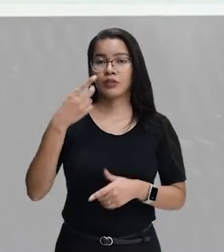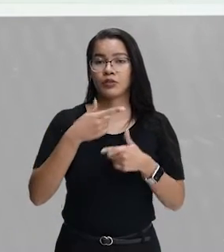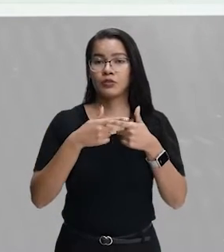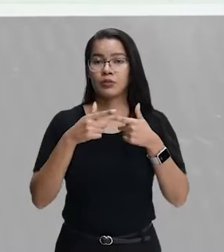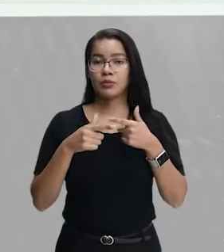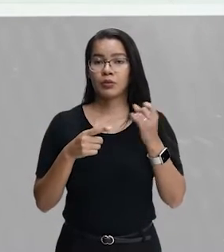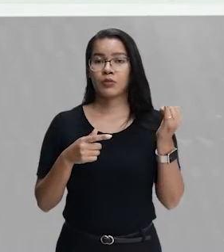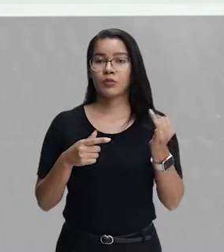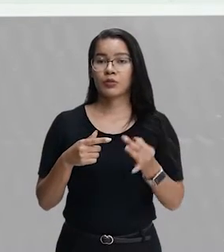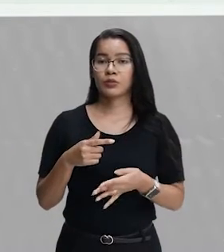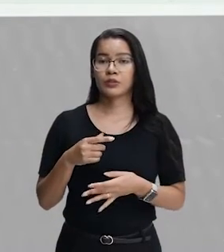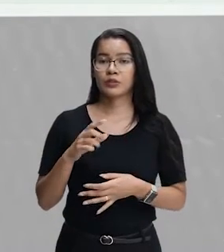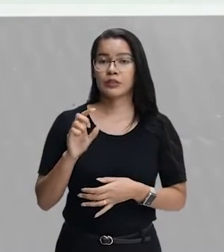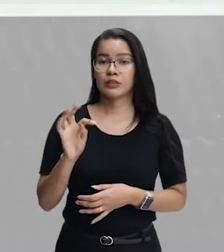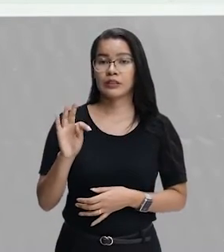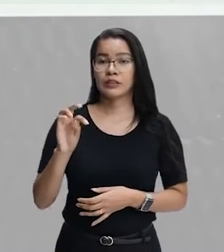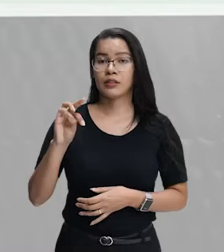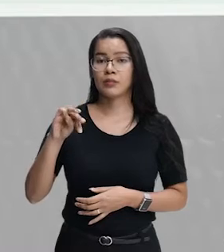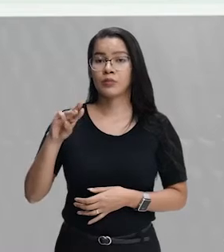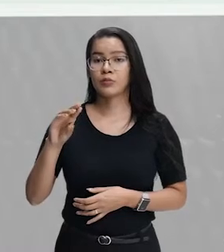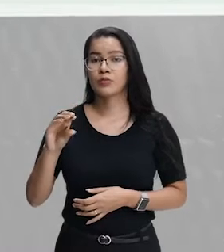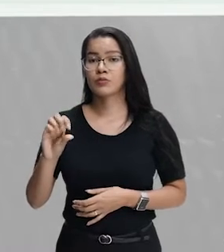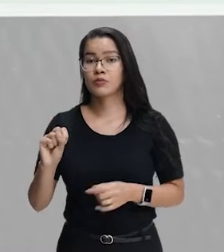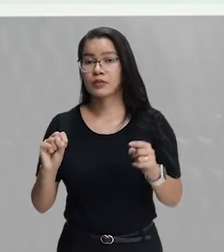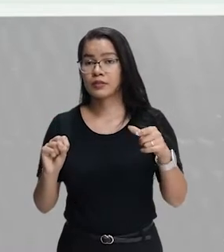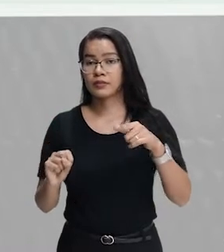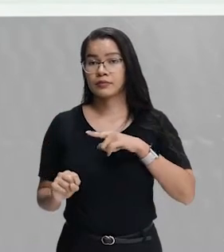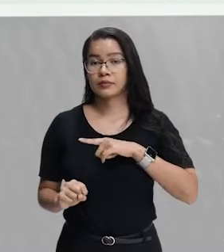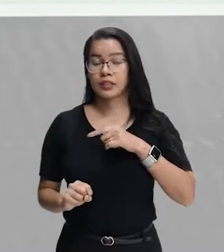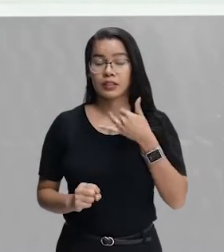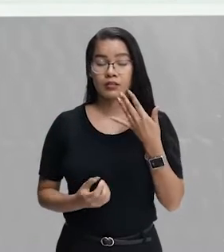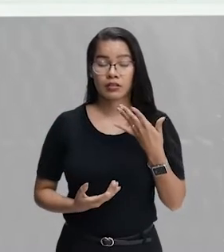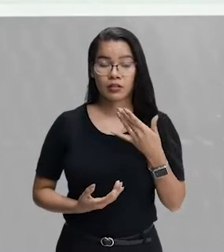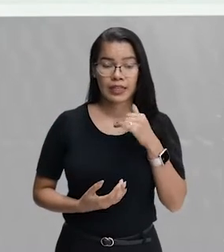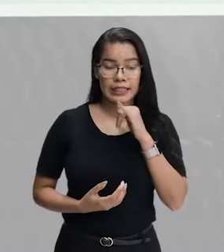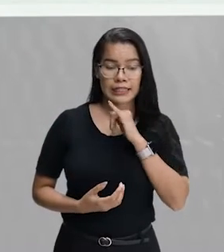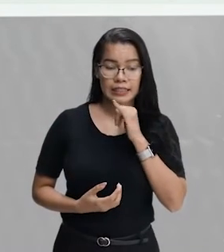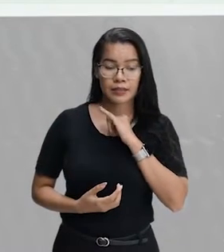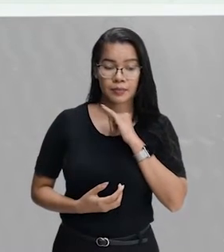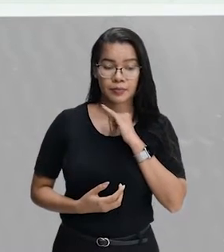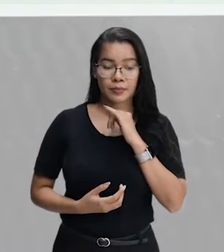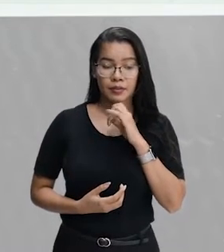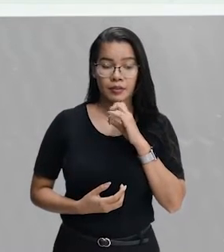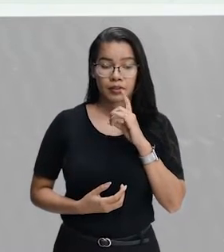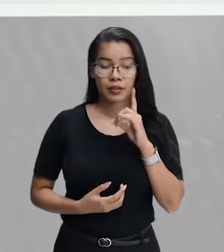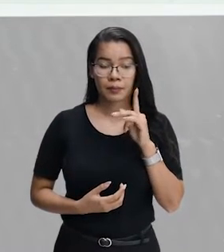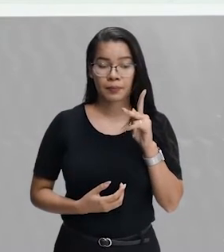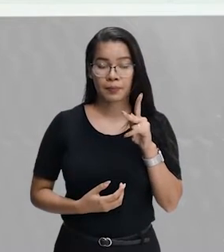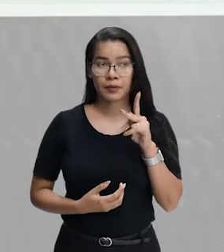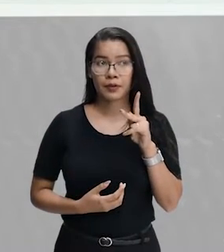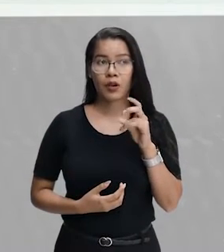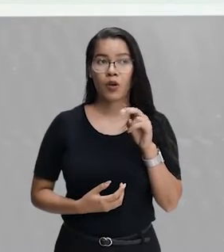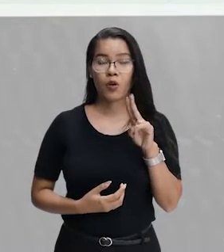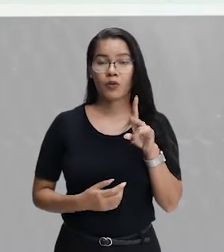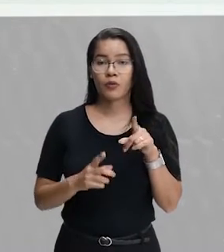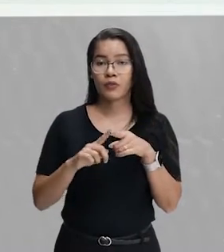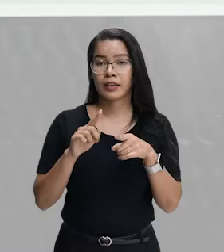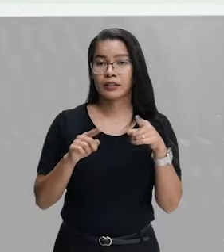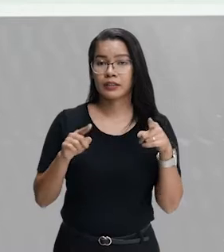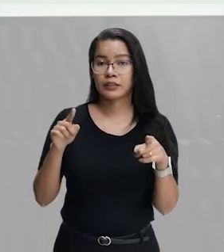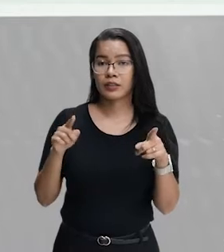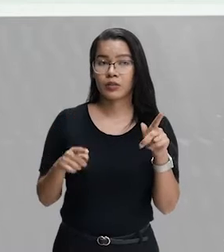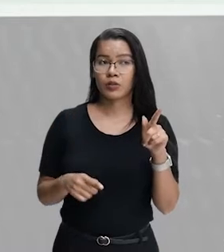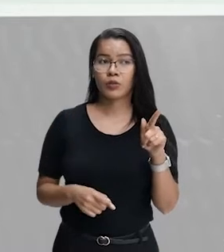termos que você tem. Tá? Então, por exemplo, o desvio padrão, aliás, a variância do grupo